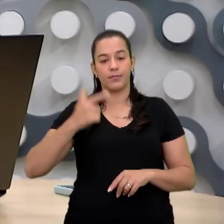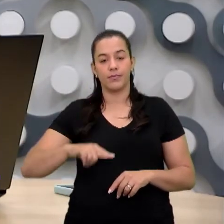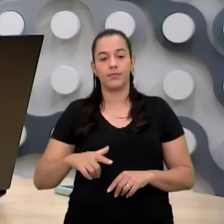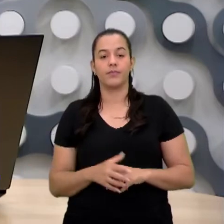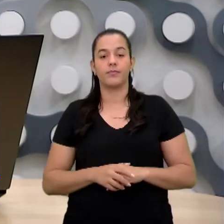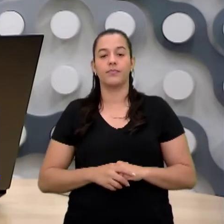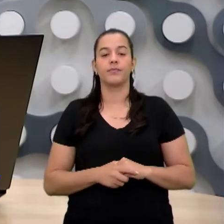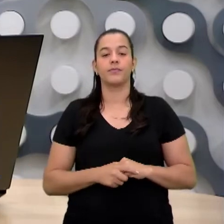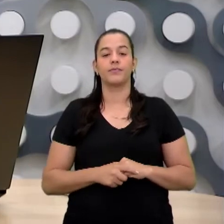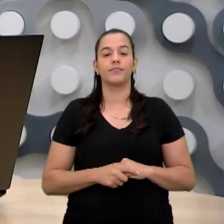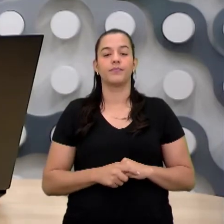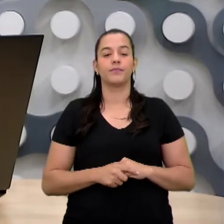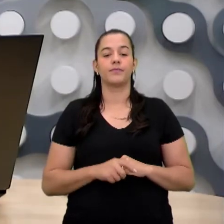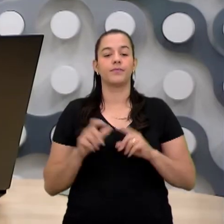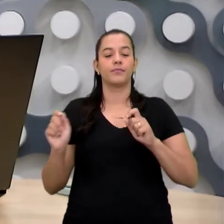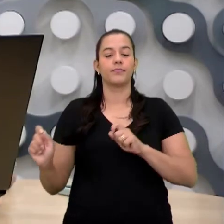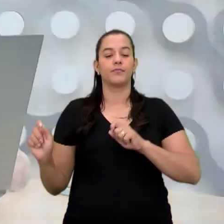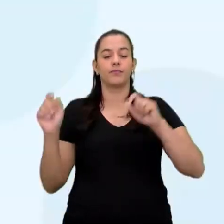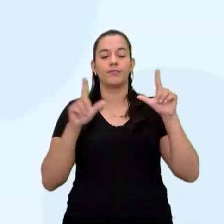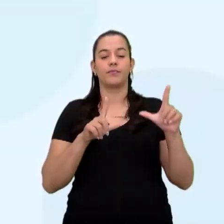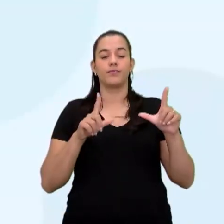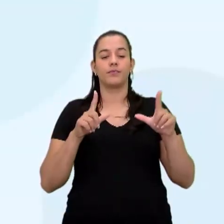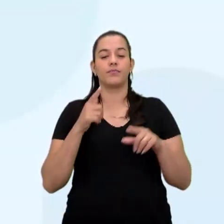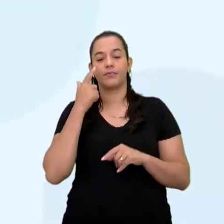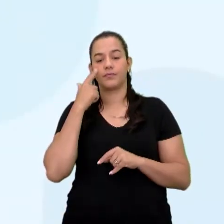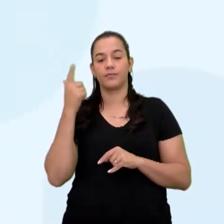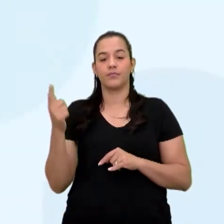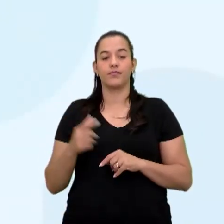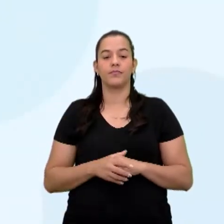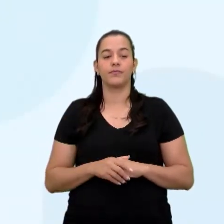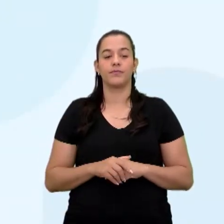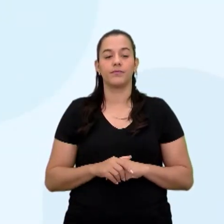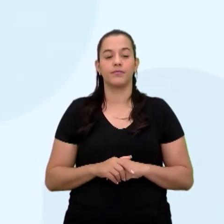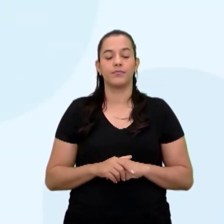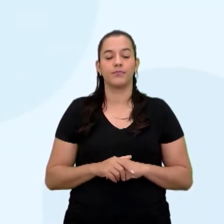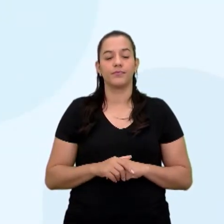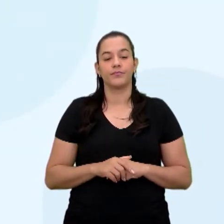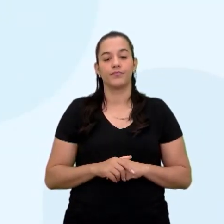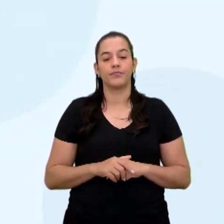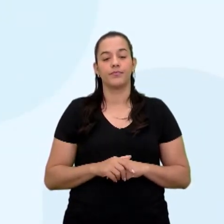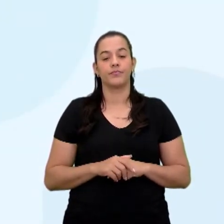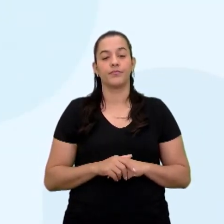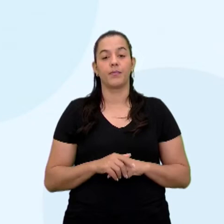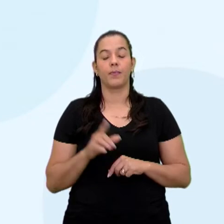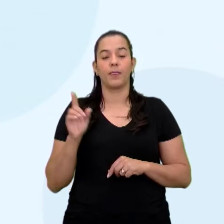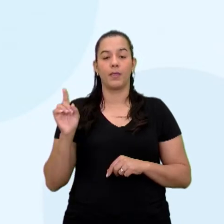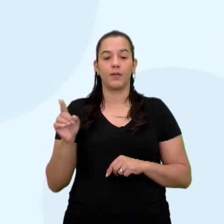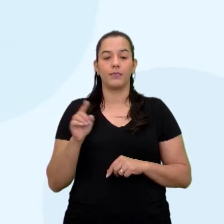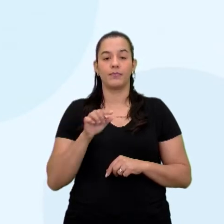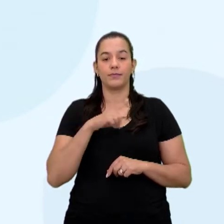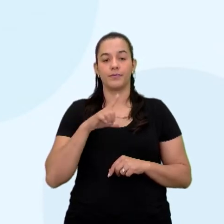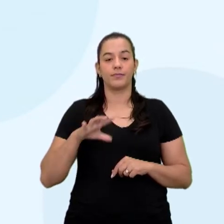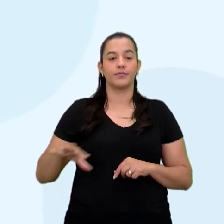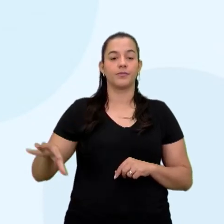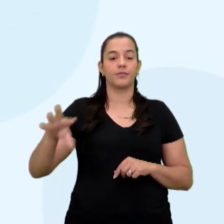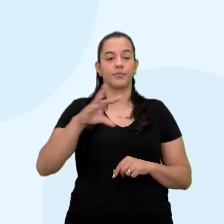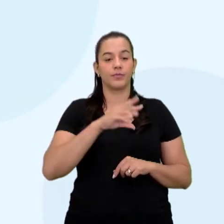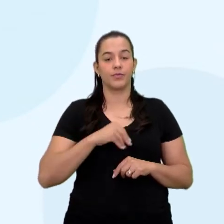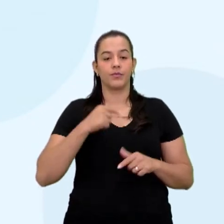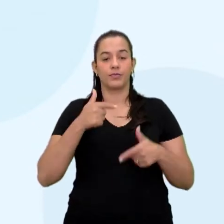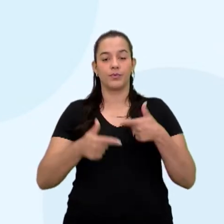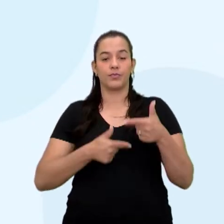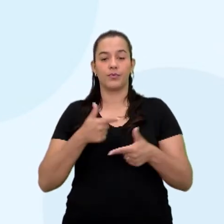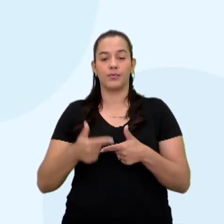para a próxima tela. Aí nós vamos ver segunda cor aí, ó, que a gente está observando aí, rendimento médio de todos os